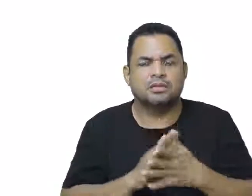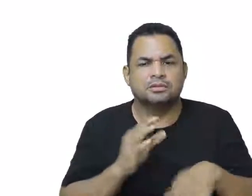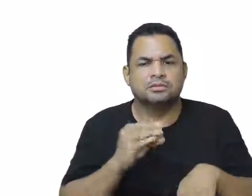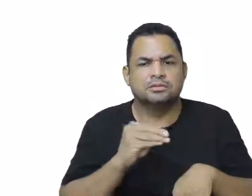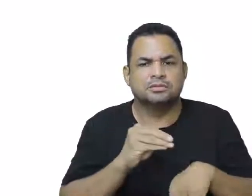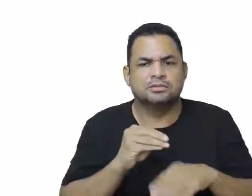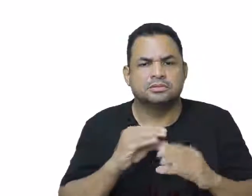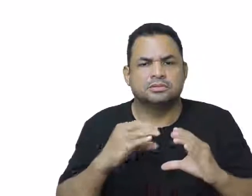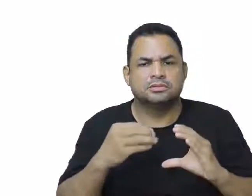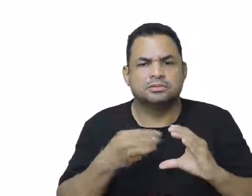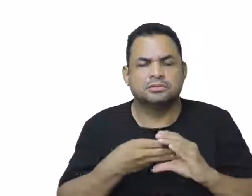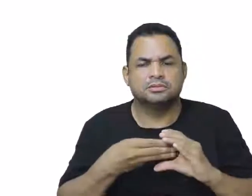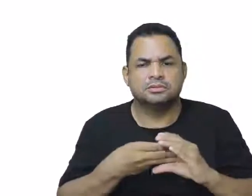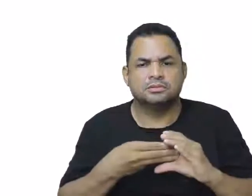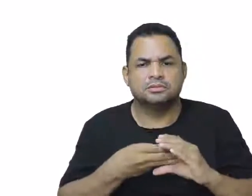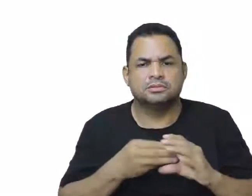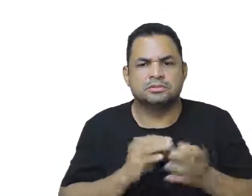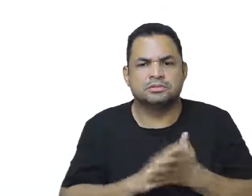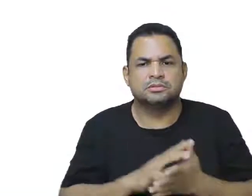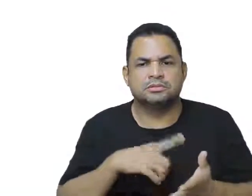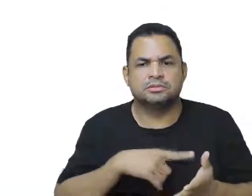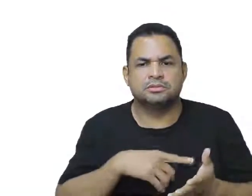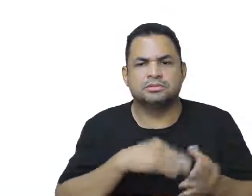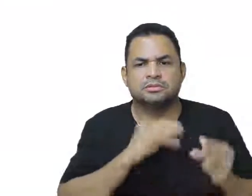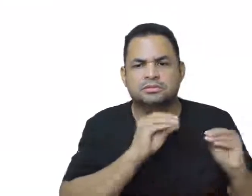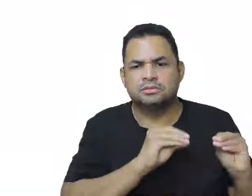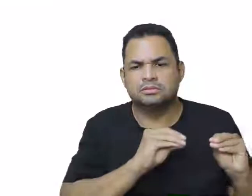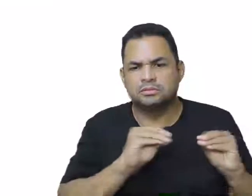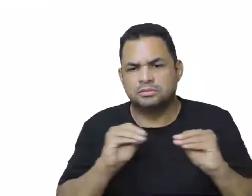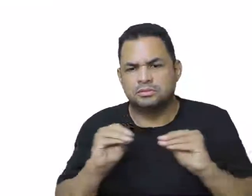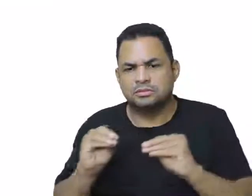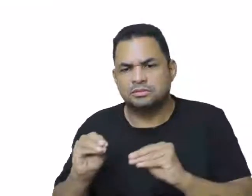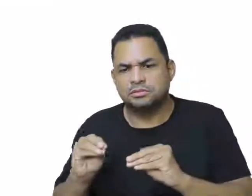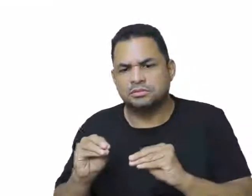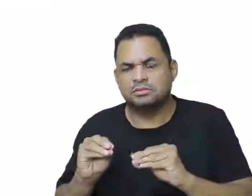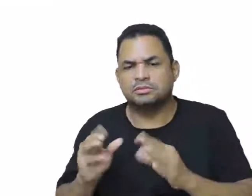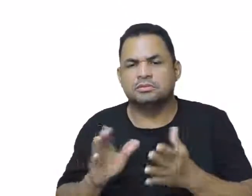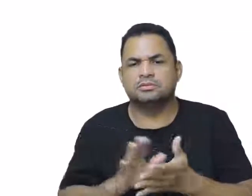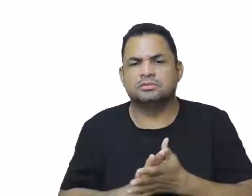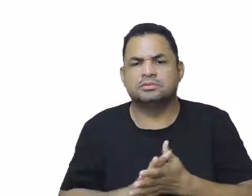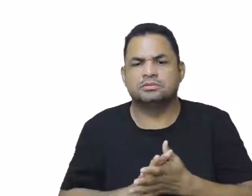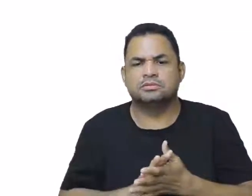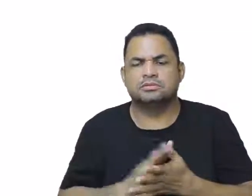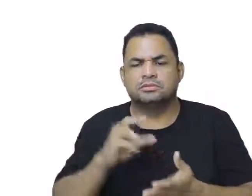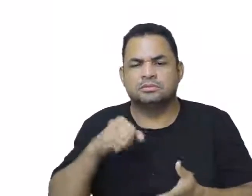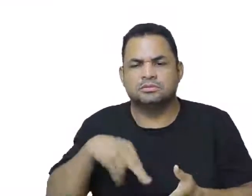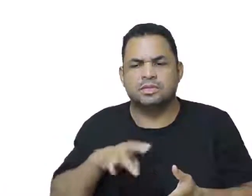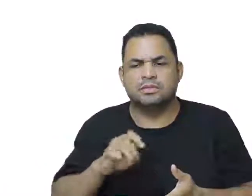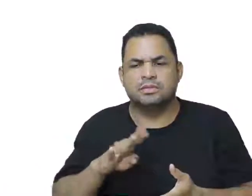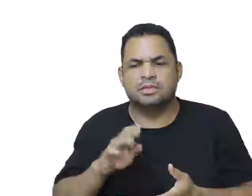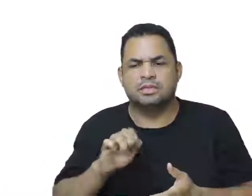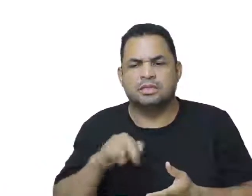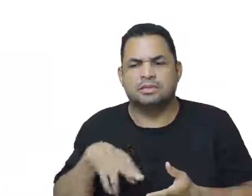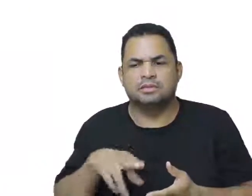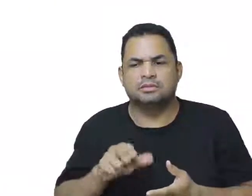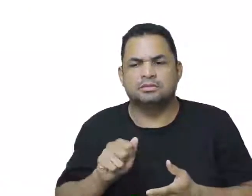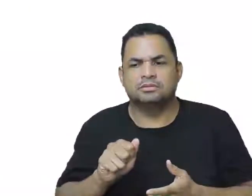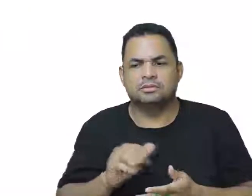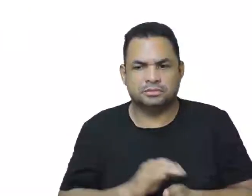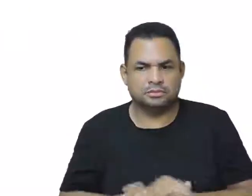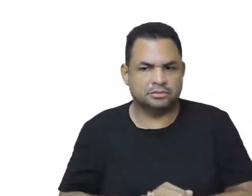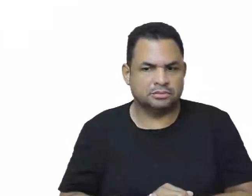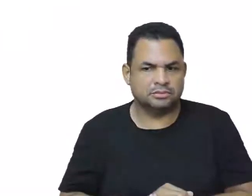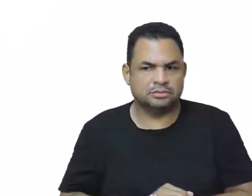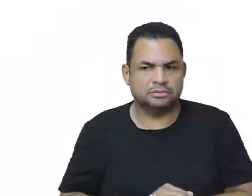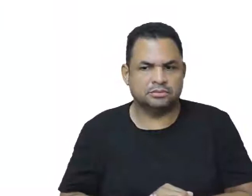da difusão, que é um tipo de transporte entre as membranas, né, que é isso que eu estou relembrando de uma das aulas aí que eu dei,